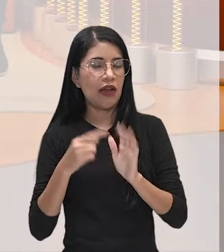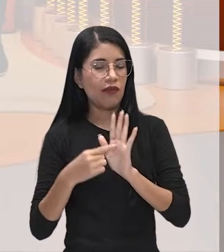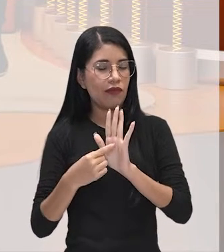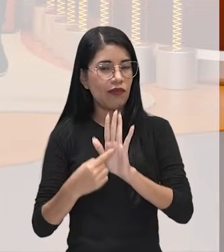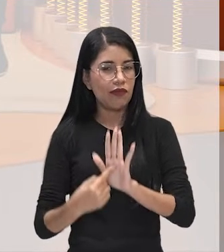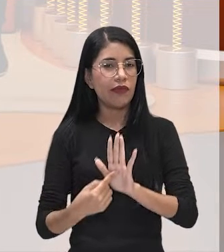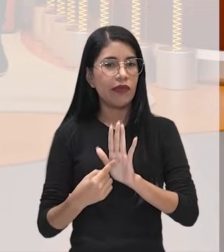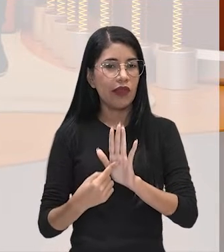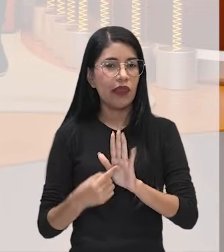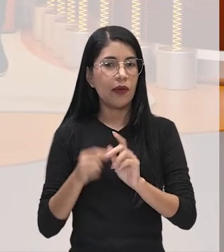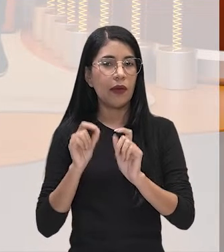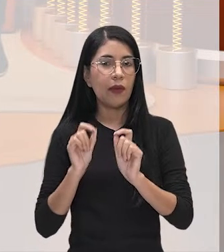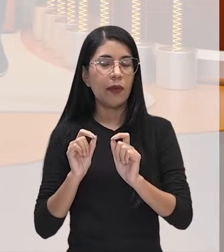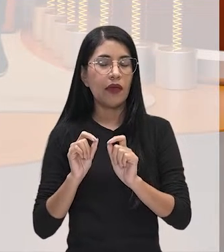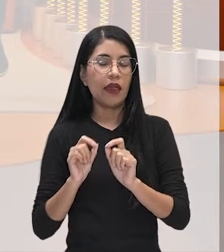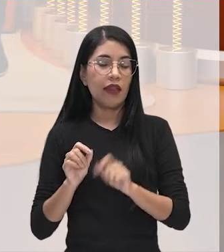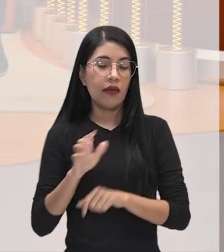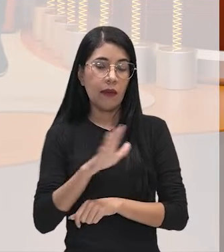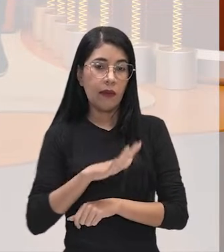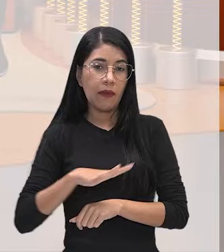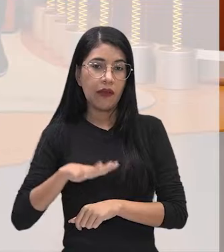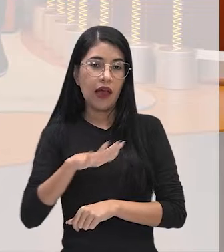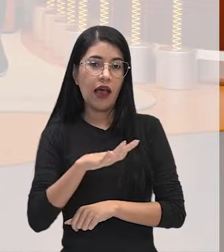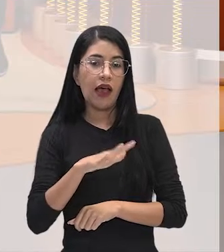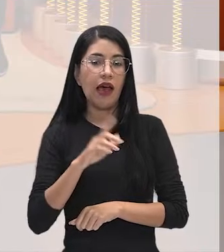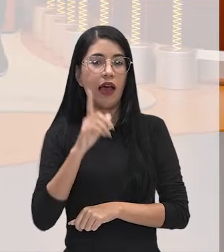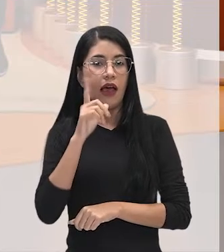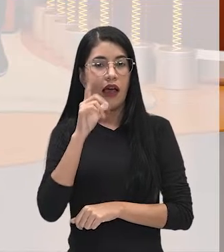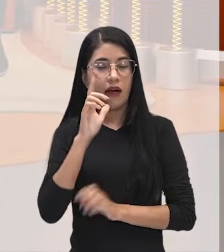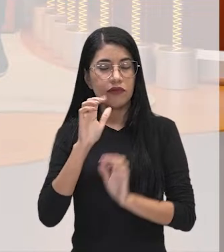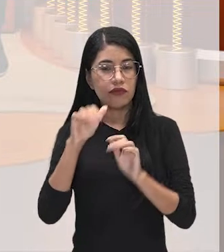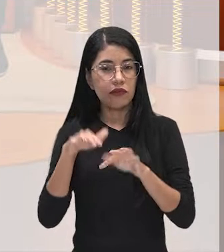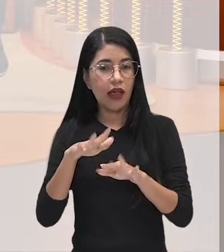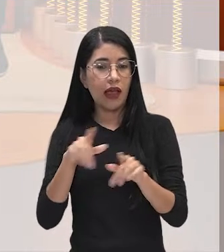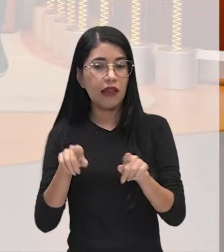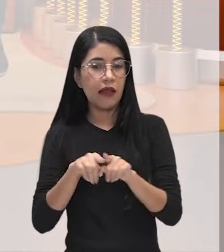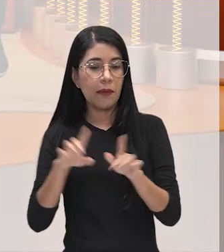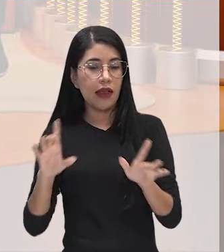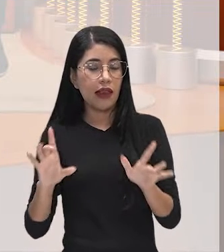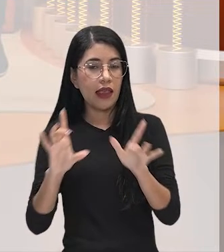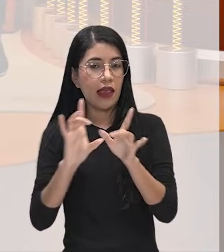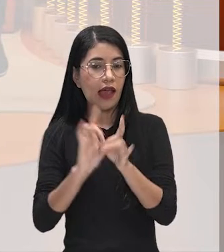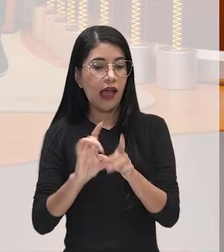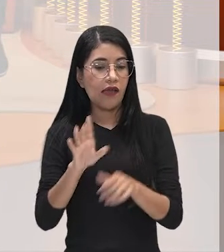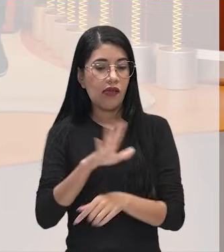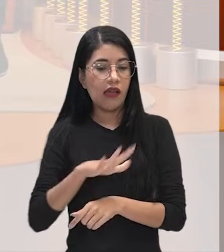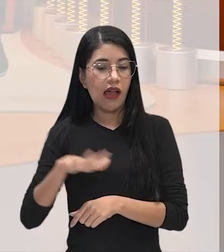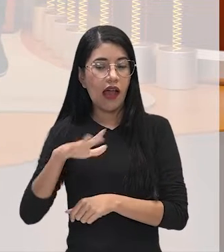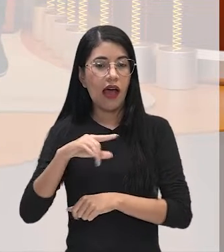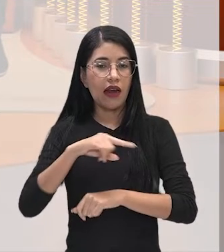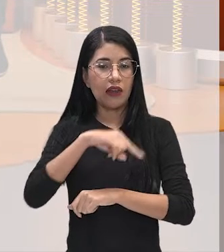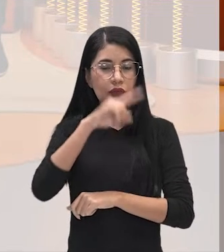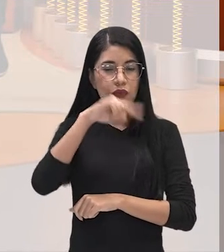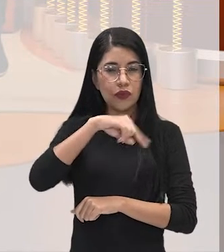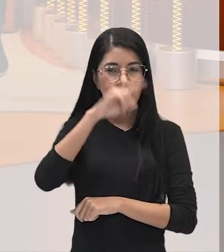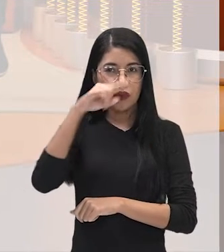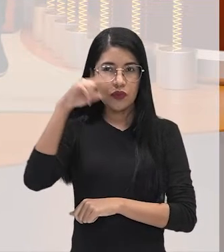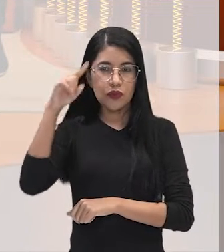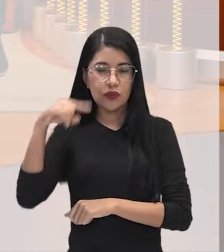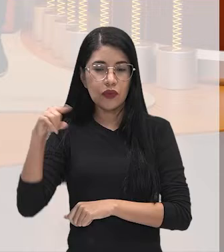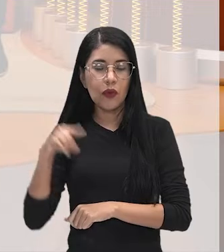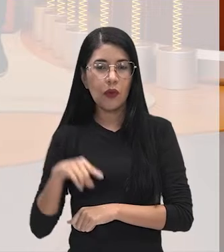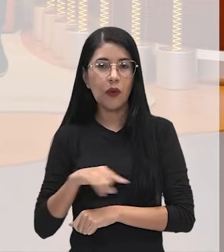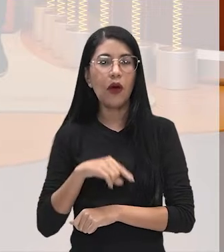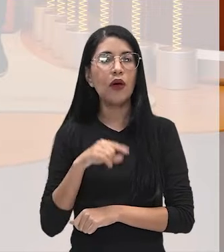nós estamos ali, né, no mar Mediterrâneo, muito ligado ali às áreas costeiras, tá?